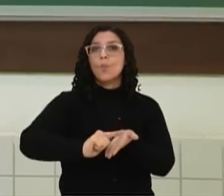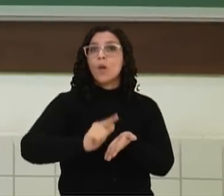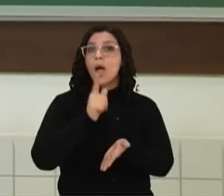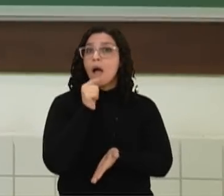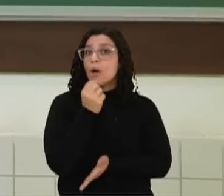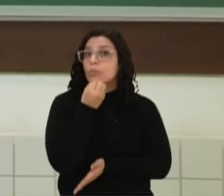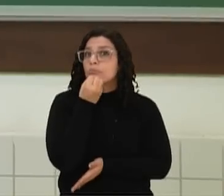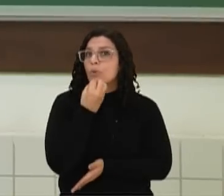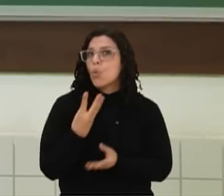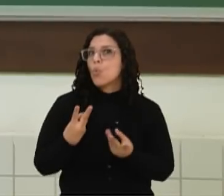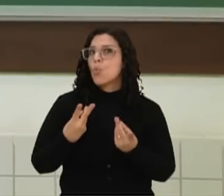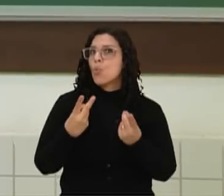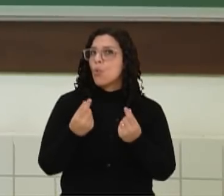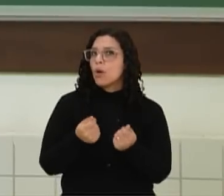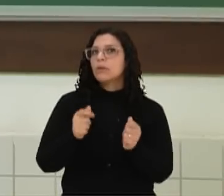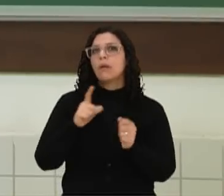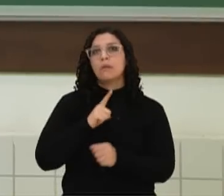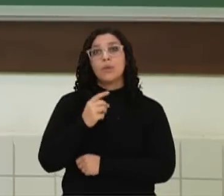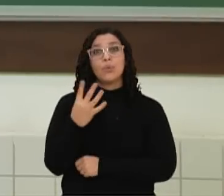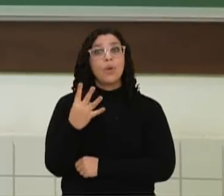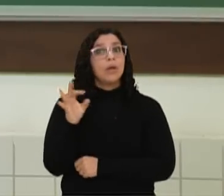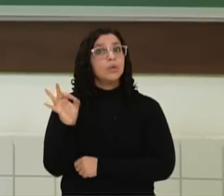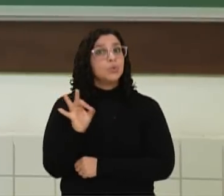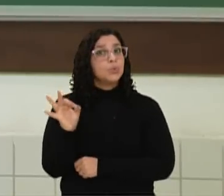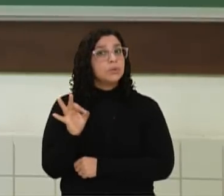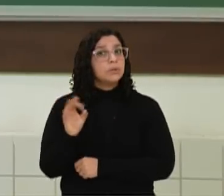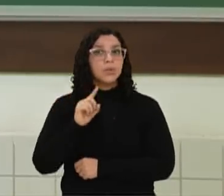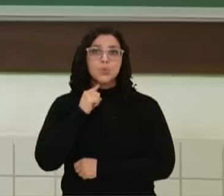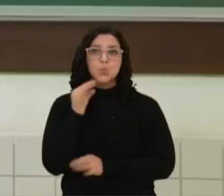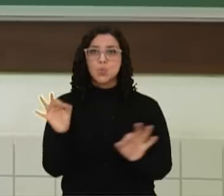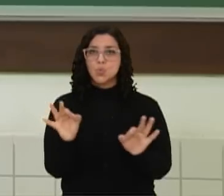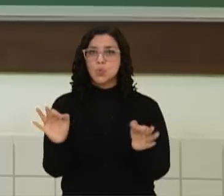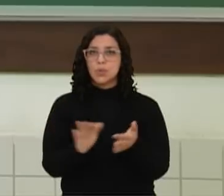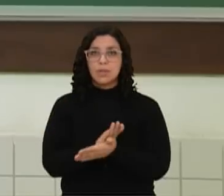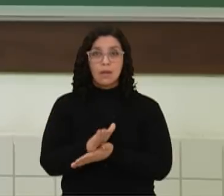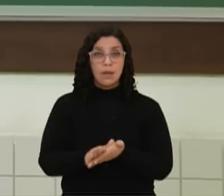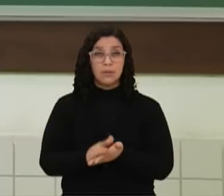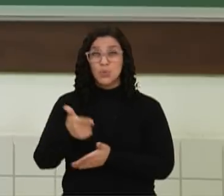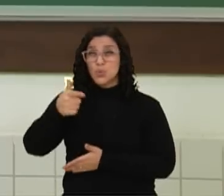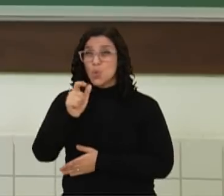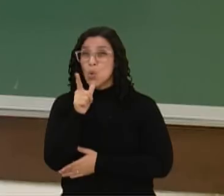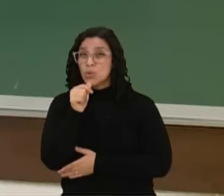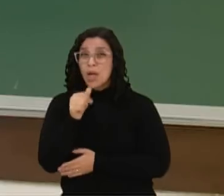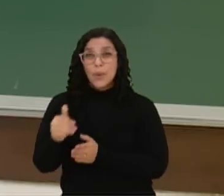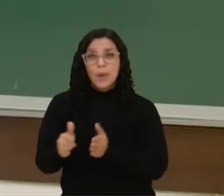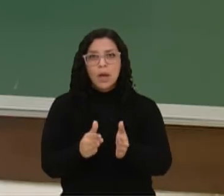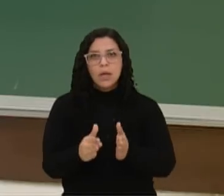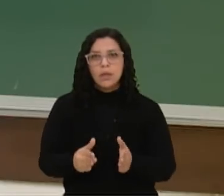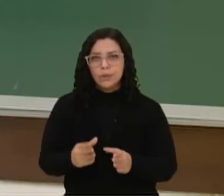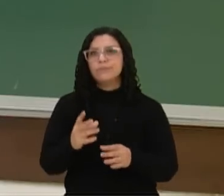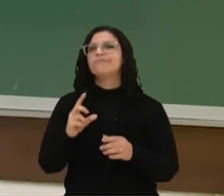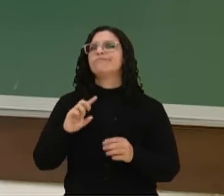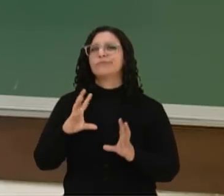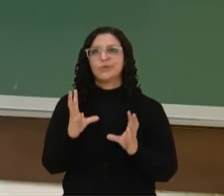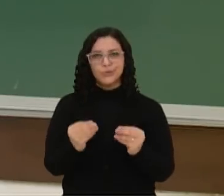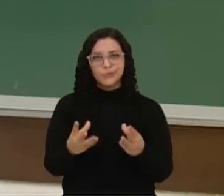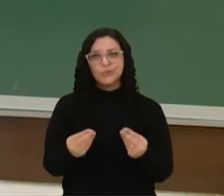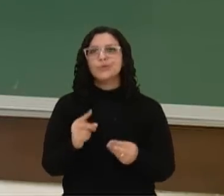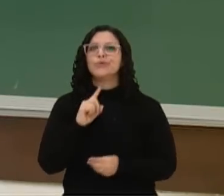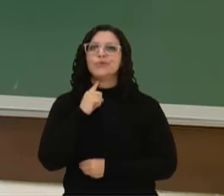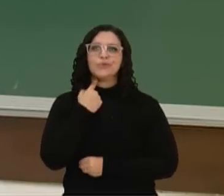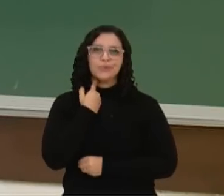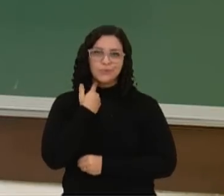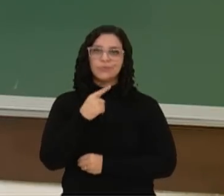água boa, uma água considerada ali não poluída. Os demais apresentam uma grande quantidade ali